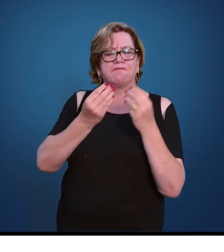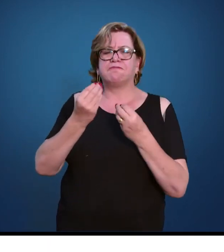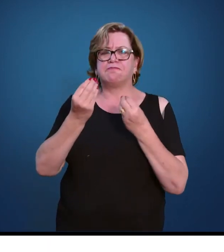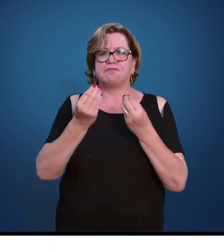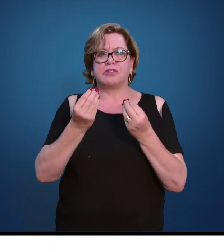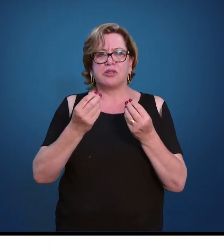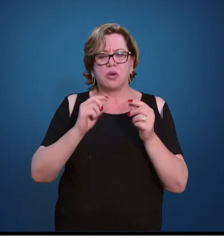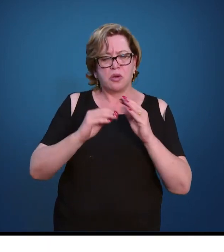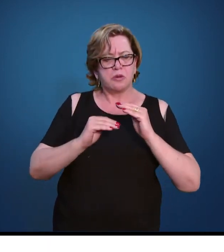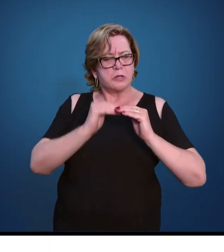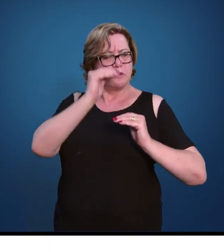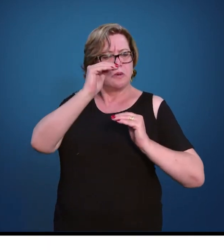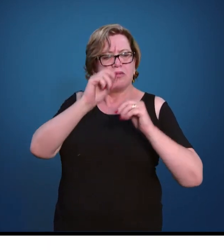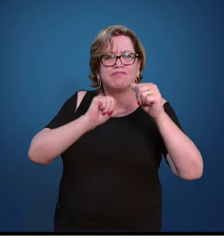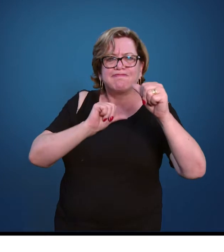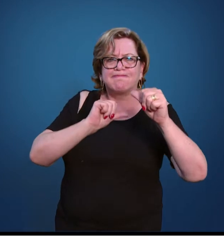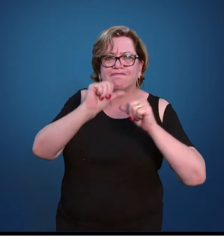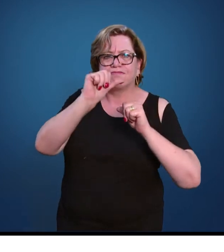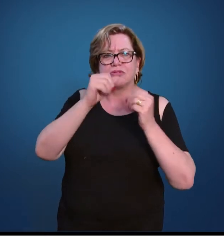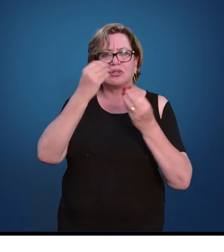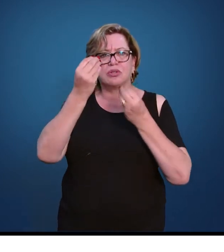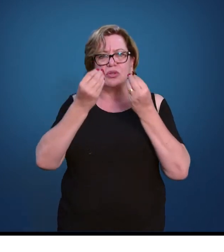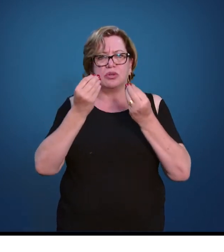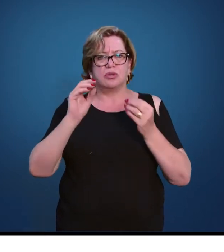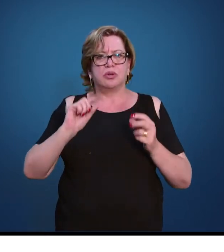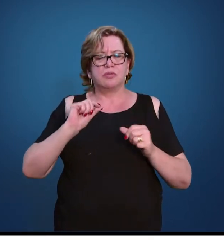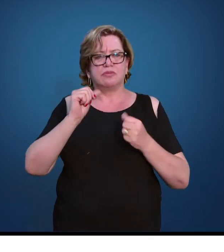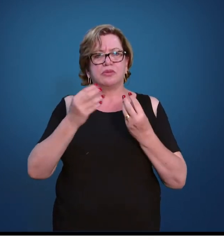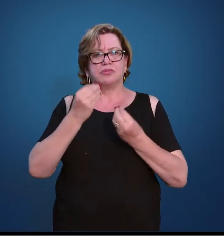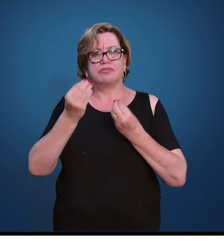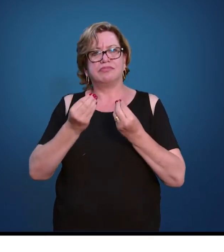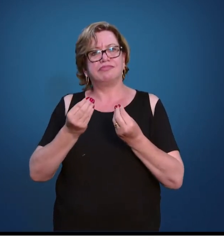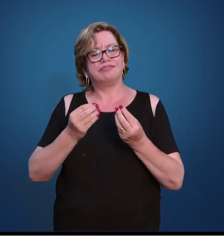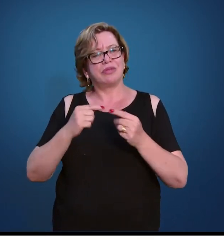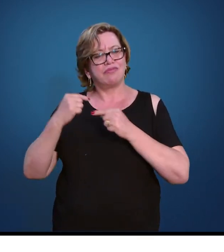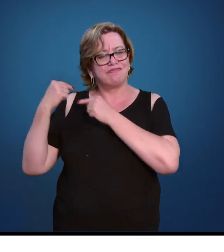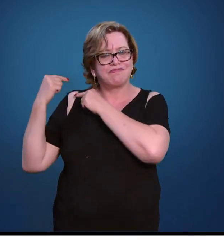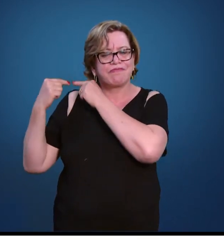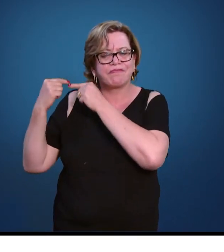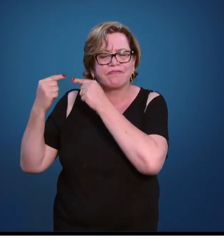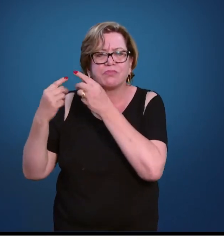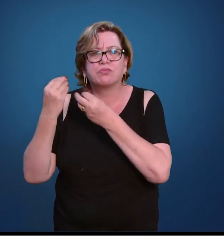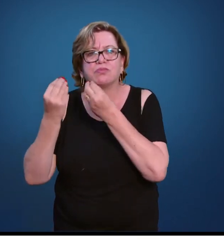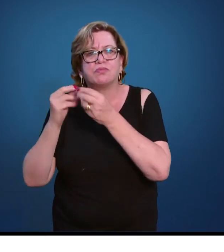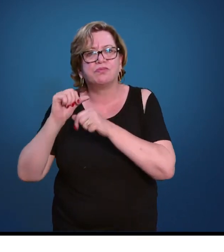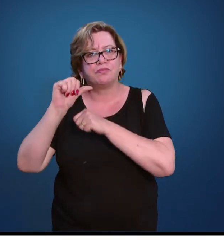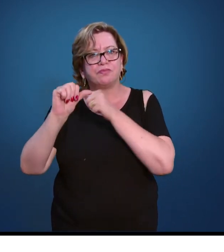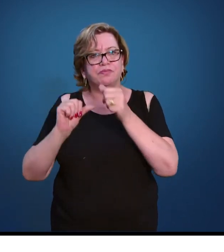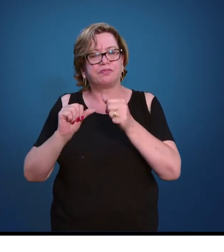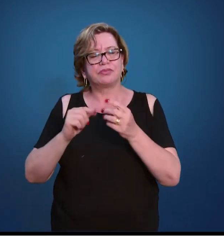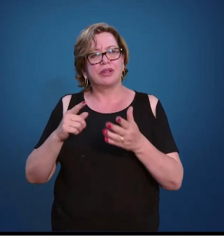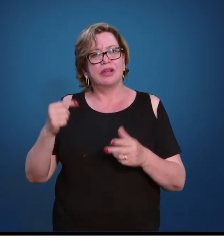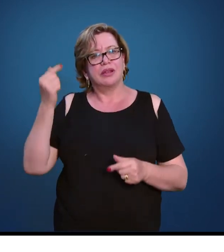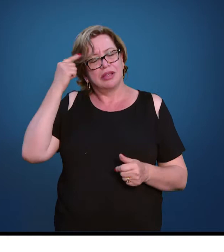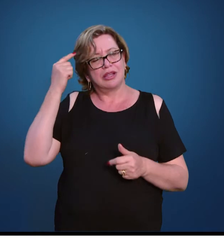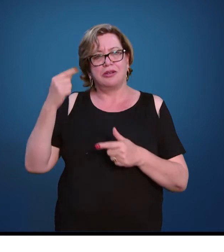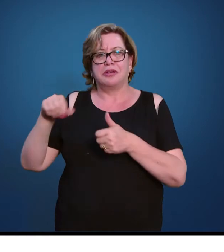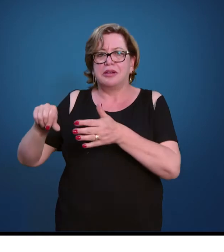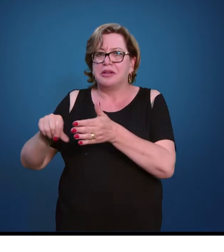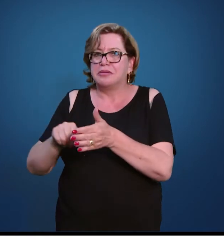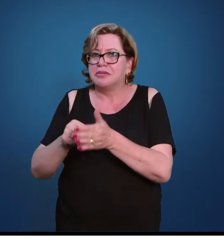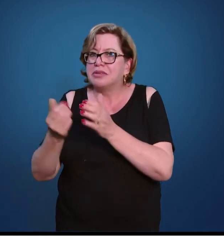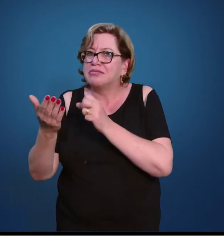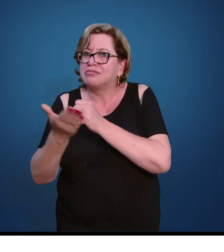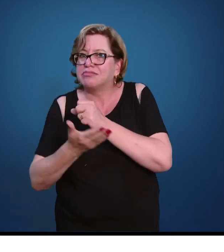qual a variação de cada item desse demonstrativo no transcorrer dos anos, tomando o primeiro ano como